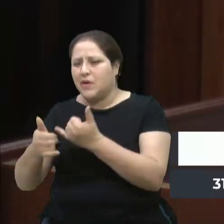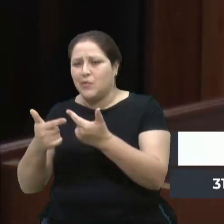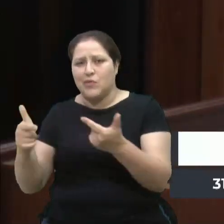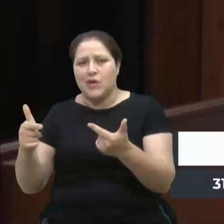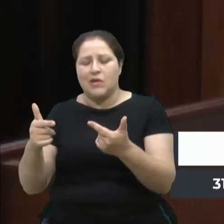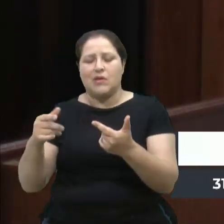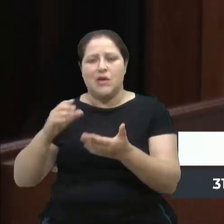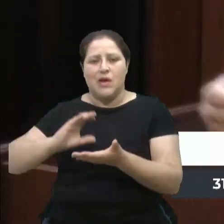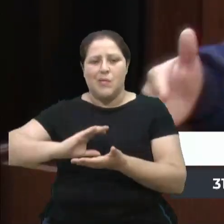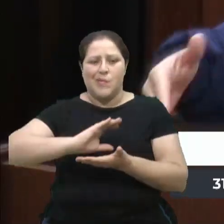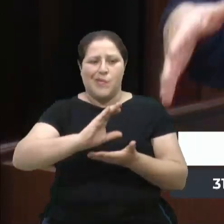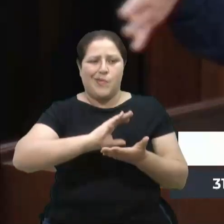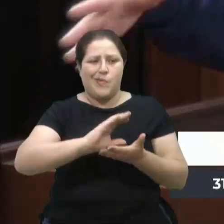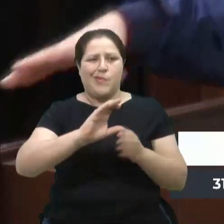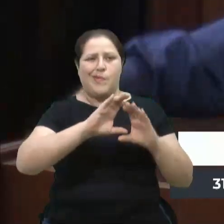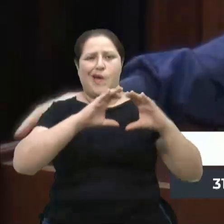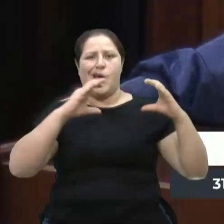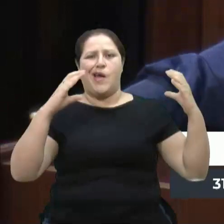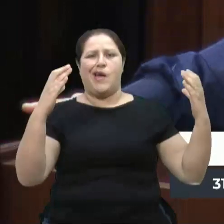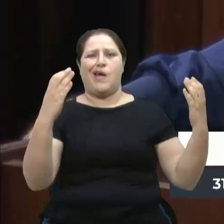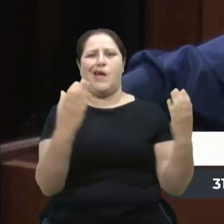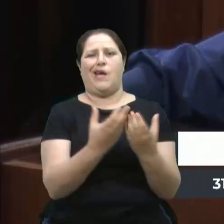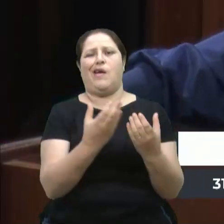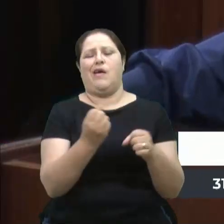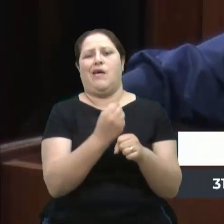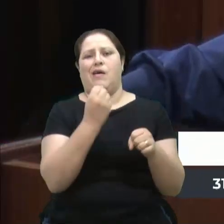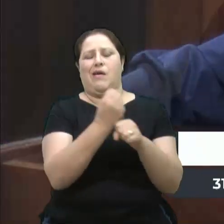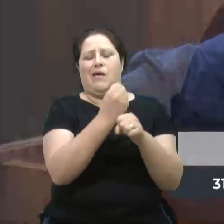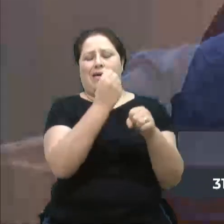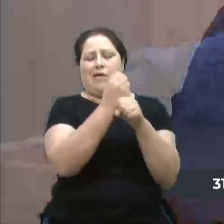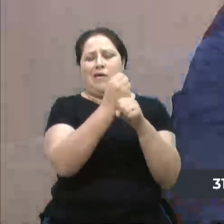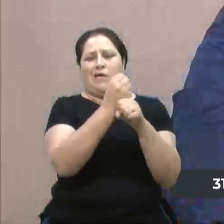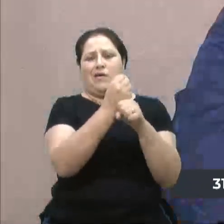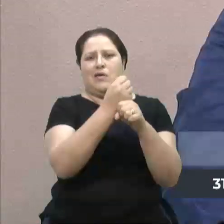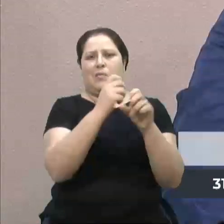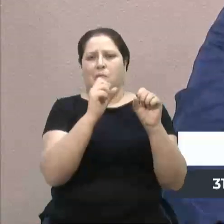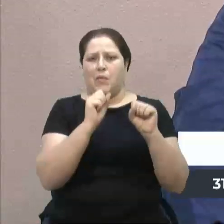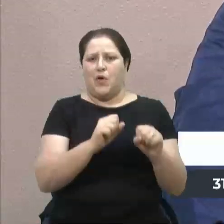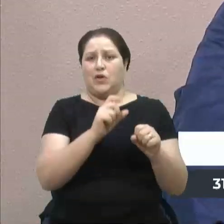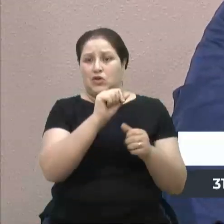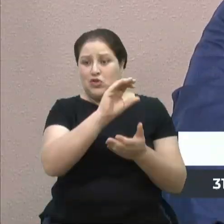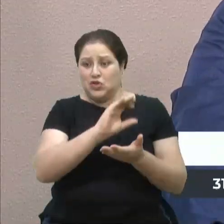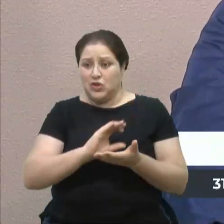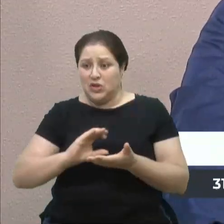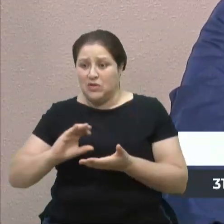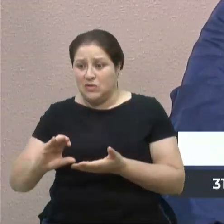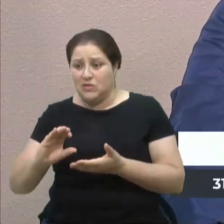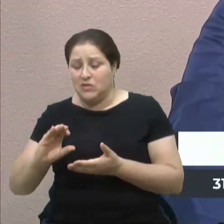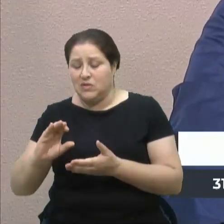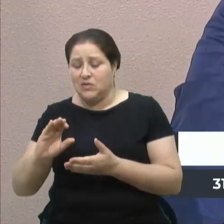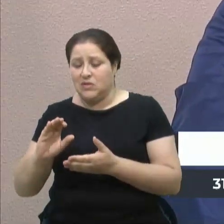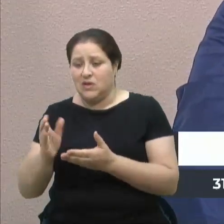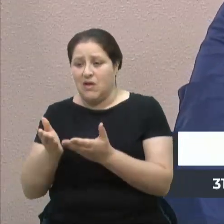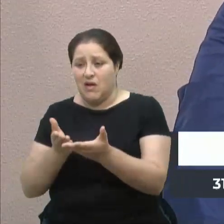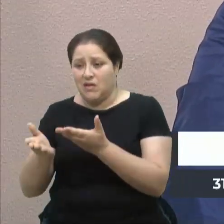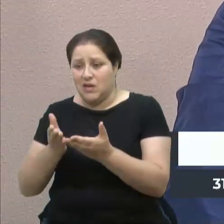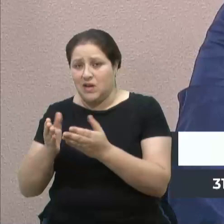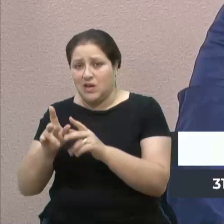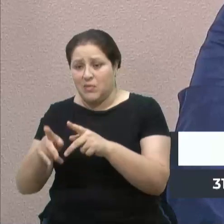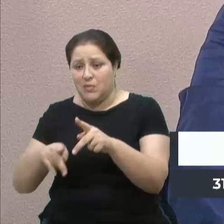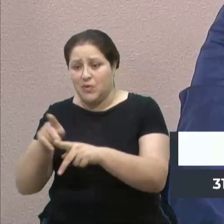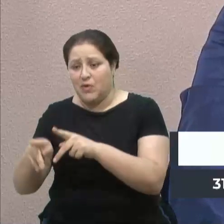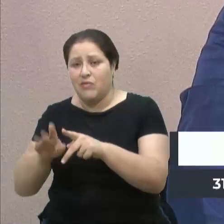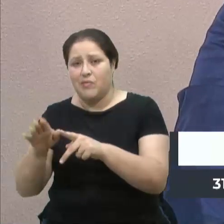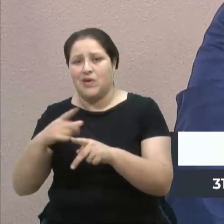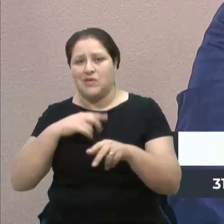infraestrutura, né, na cidade, no entorno, estavam sendo desviados por corrupções de diversos setores,